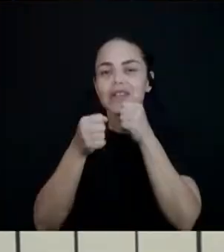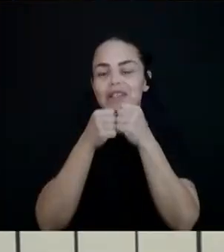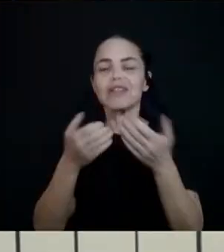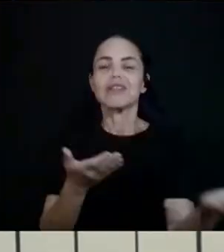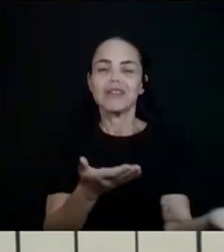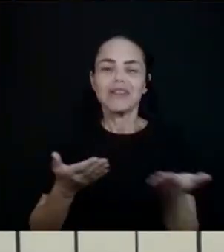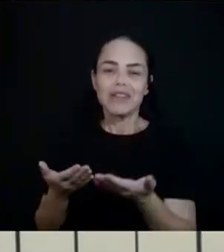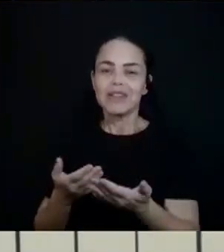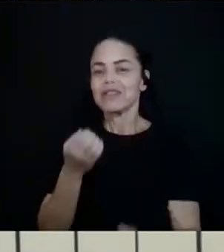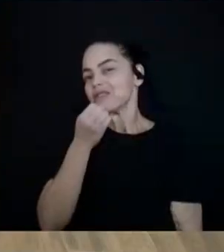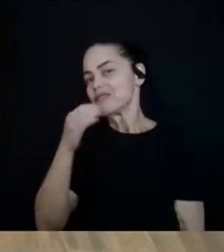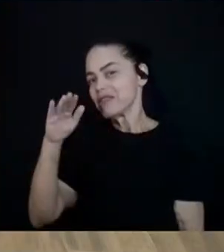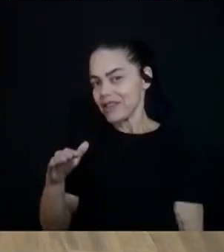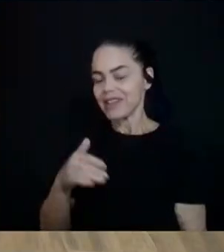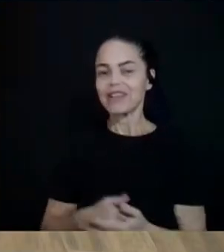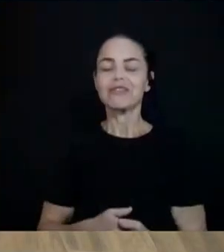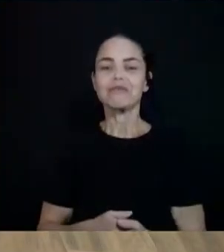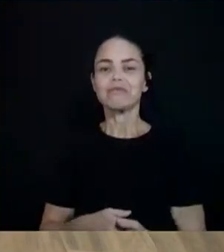tarde, Felipe.